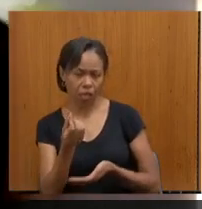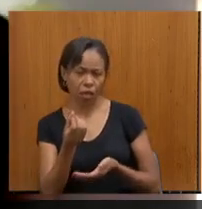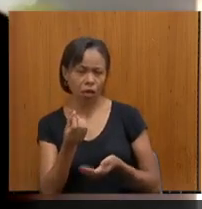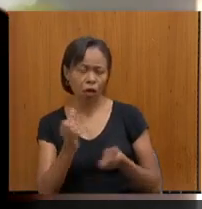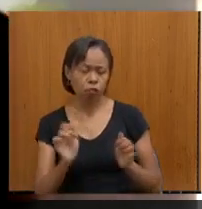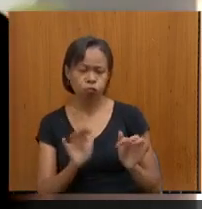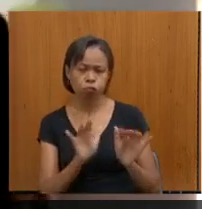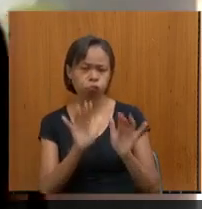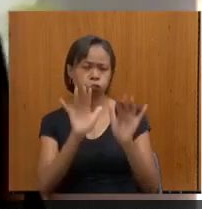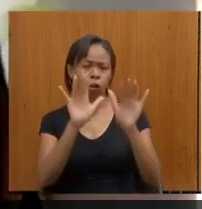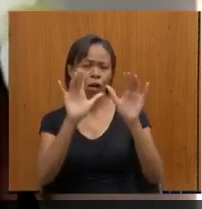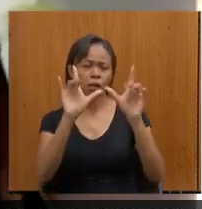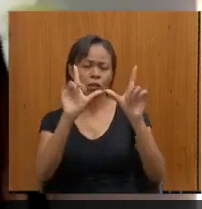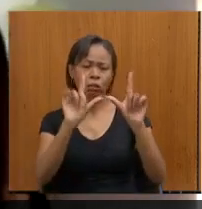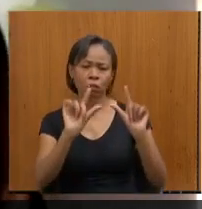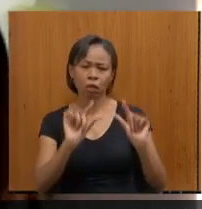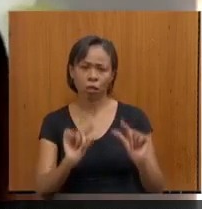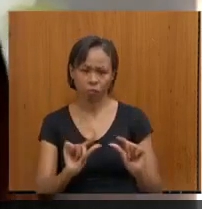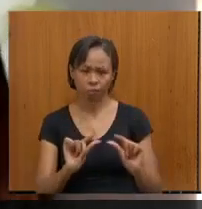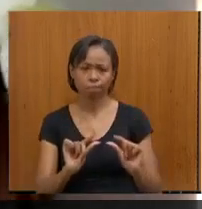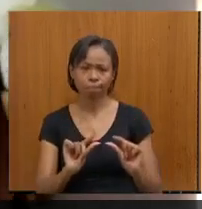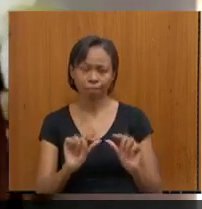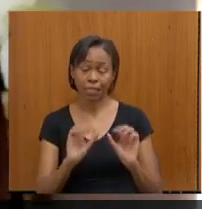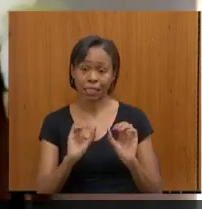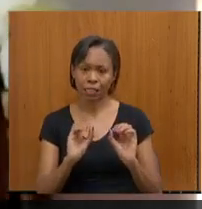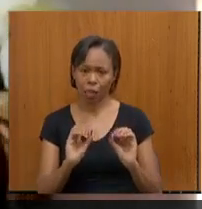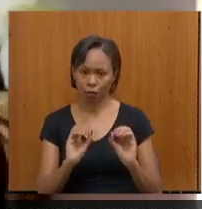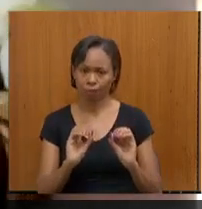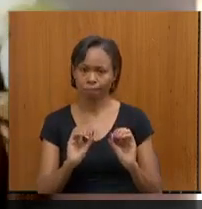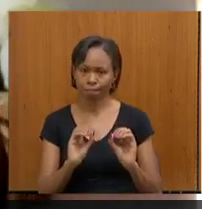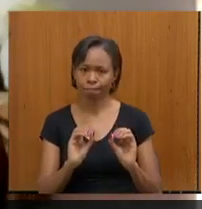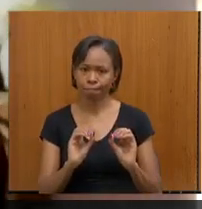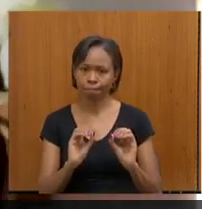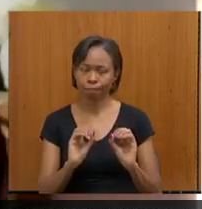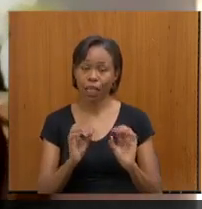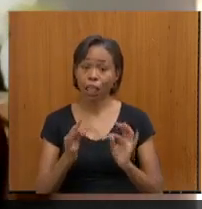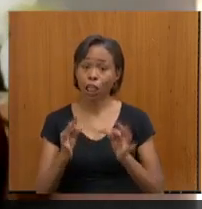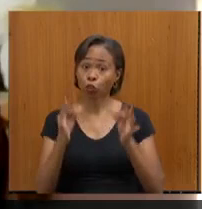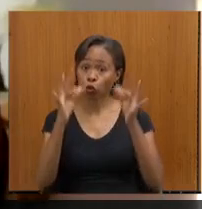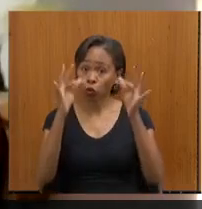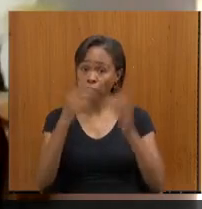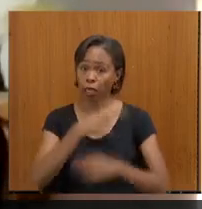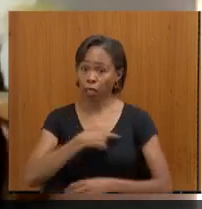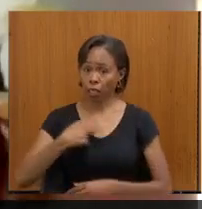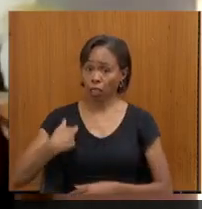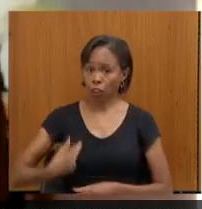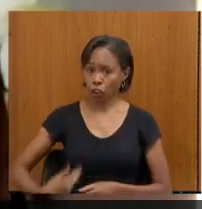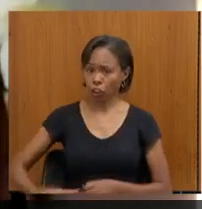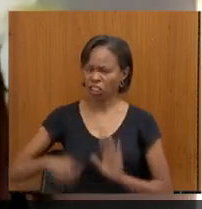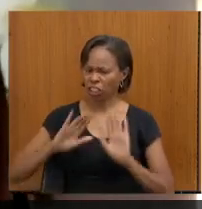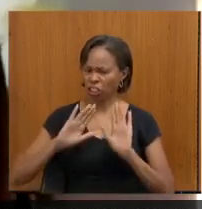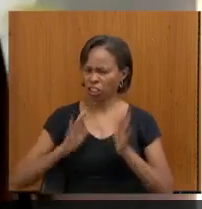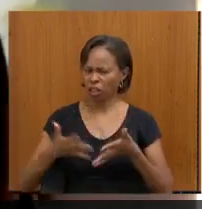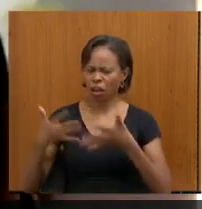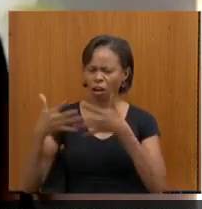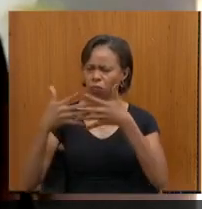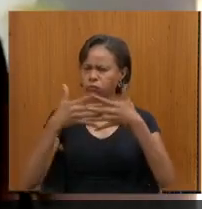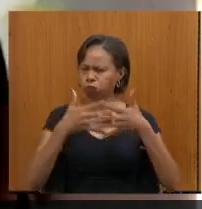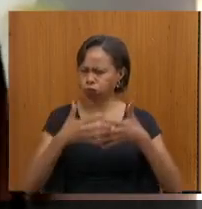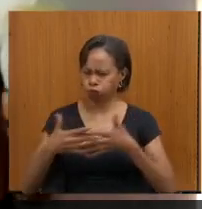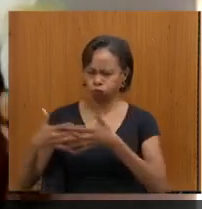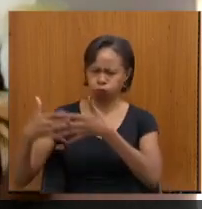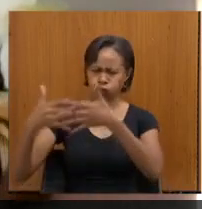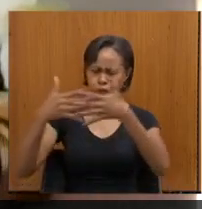hidrogênio produção o gênio na China nós já temos já tem prótese de caminhões